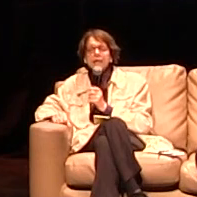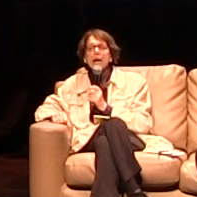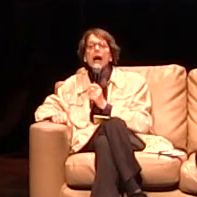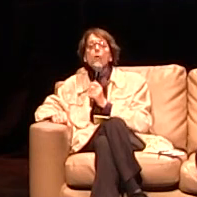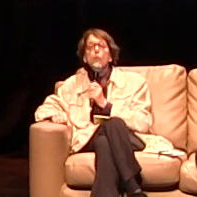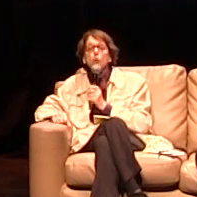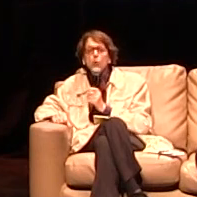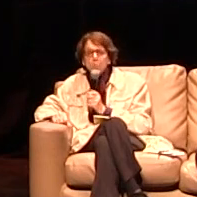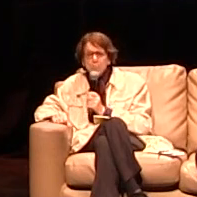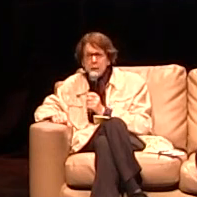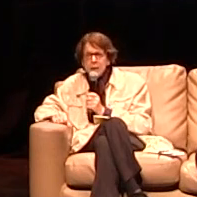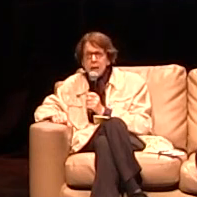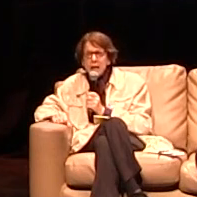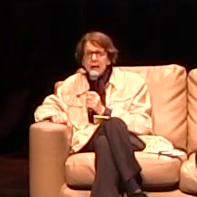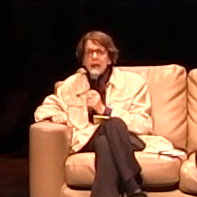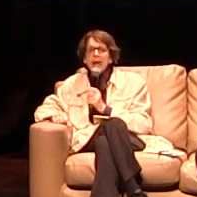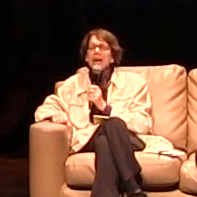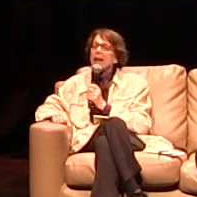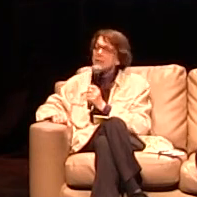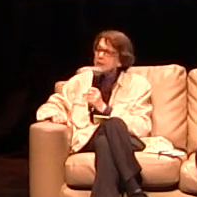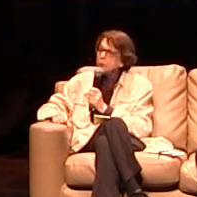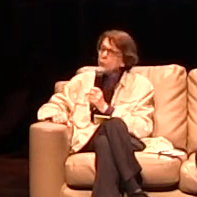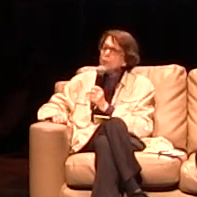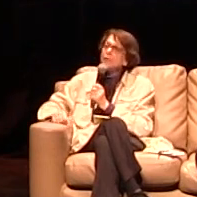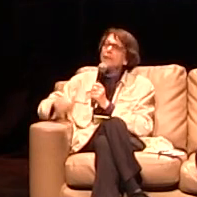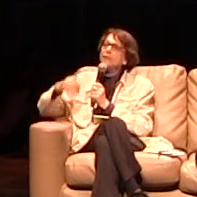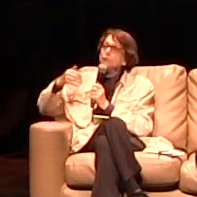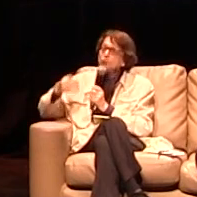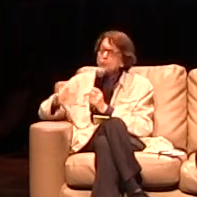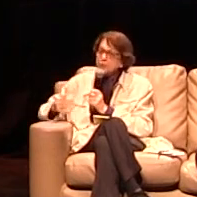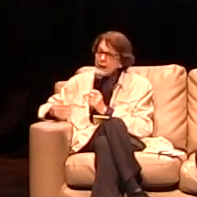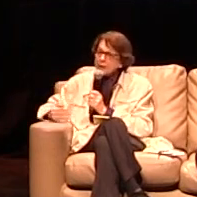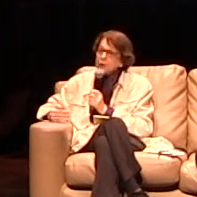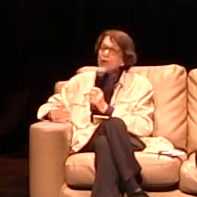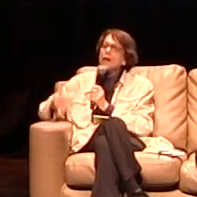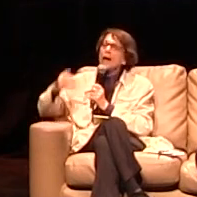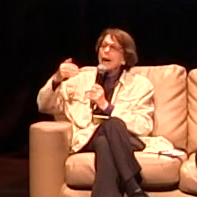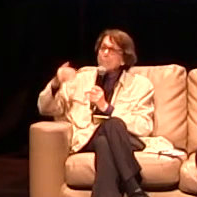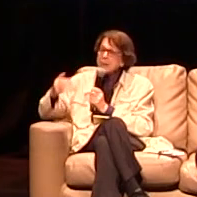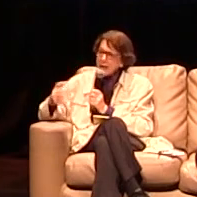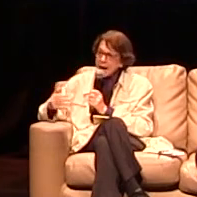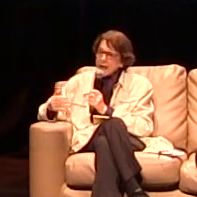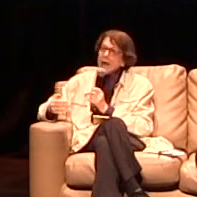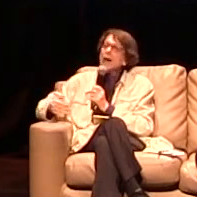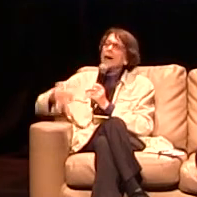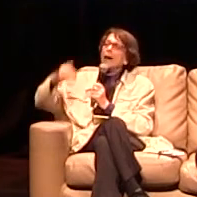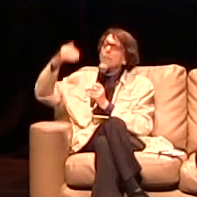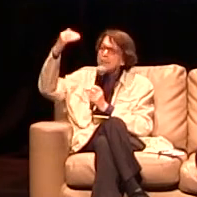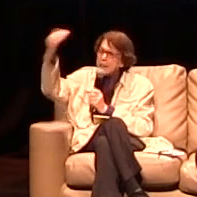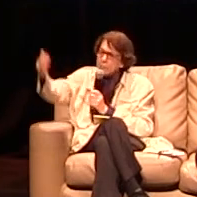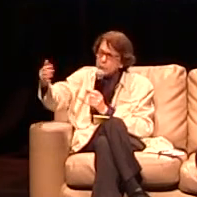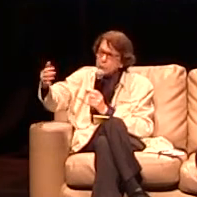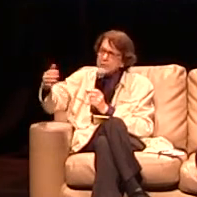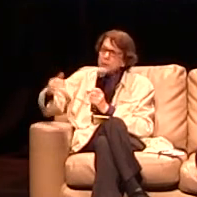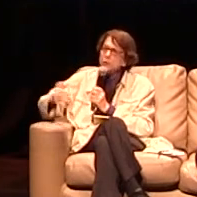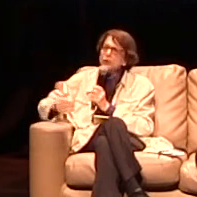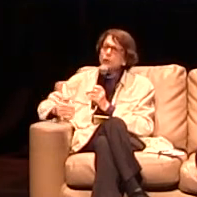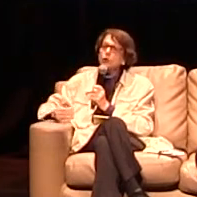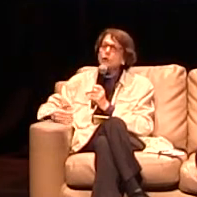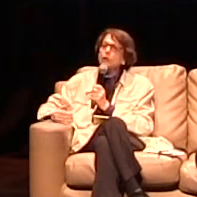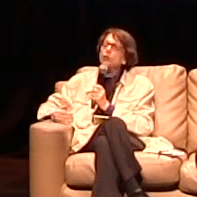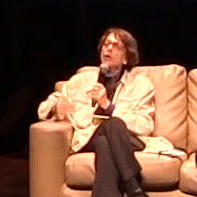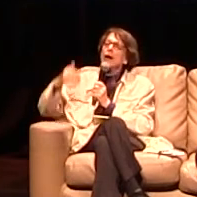E a utopia é aquilo que nos faz caminhar. Caminhamos para